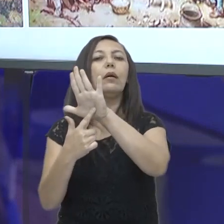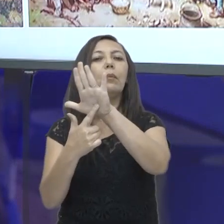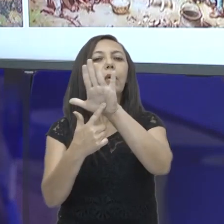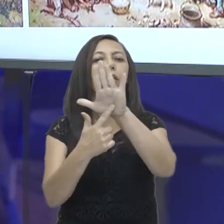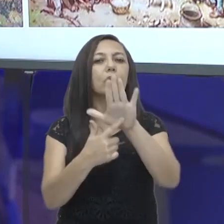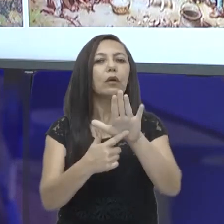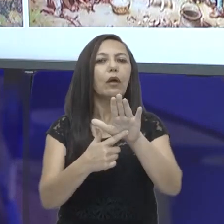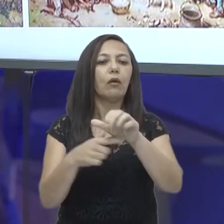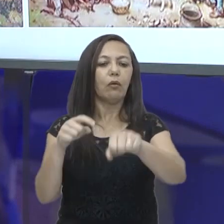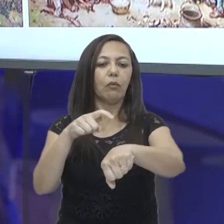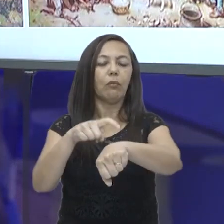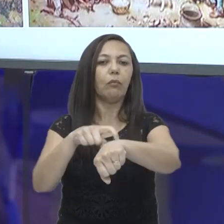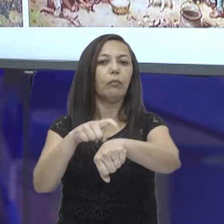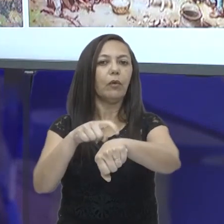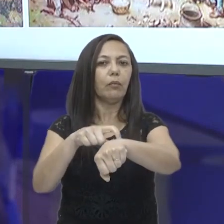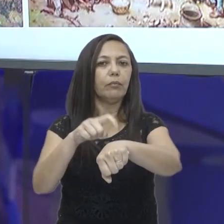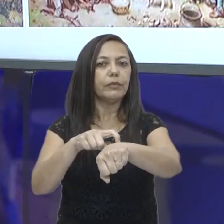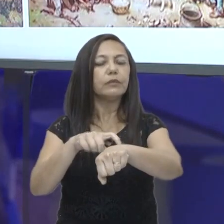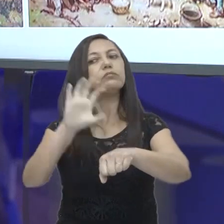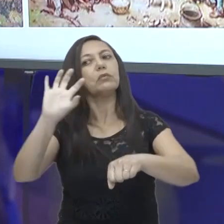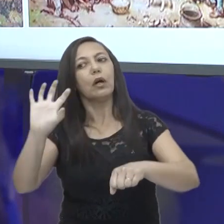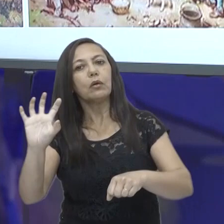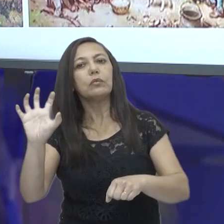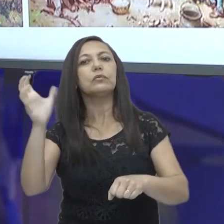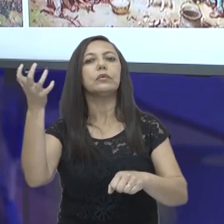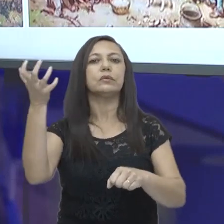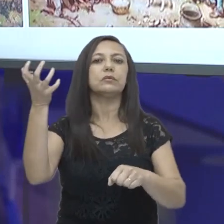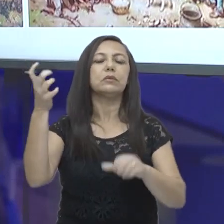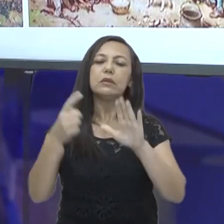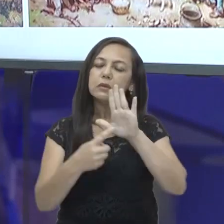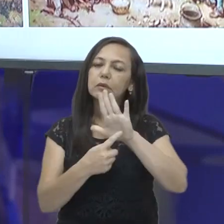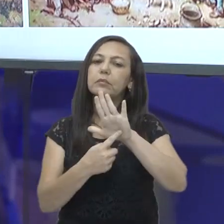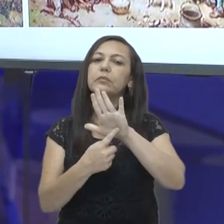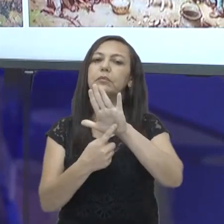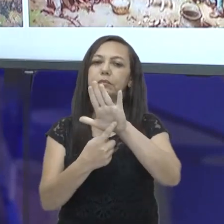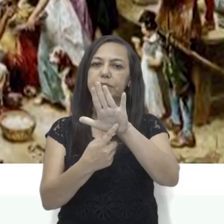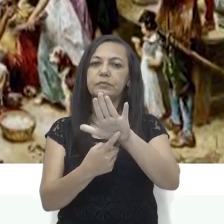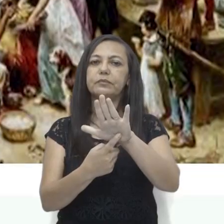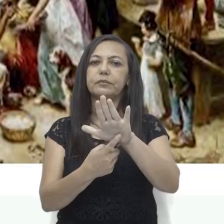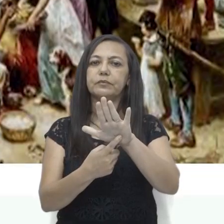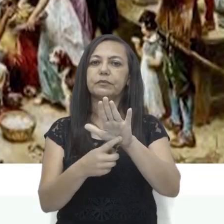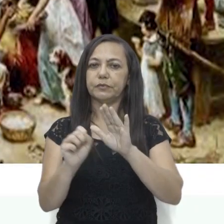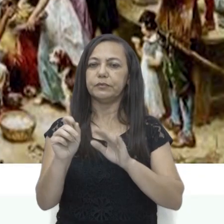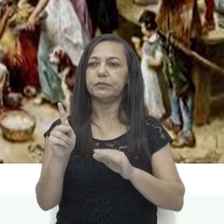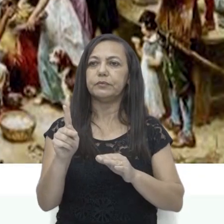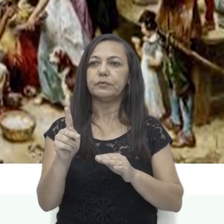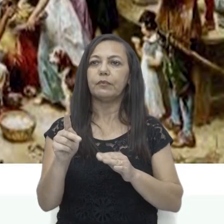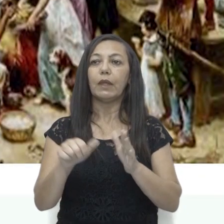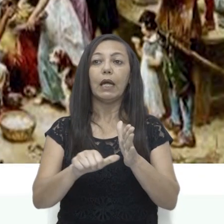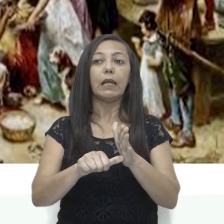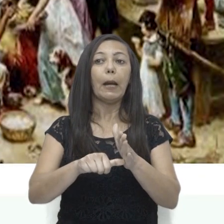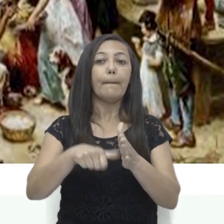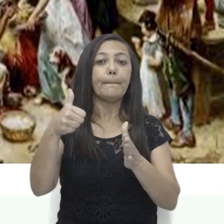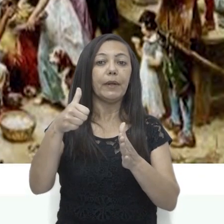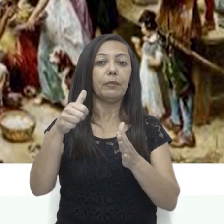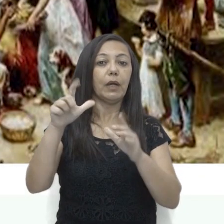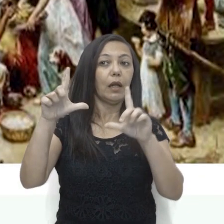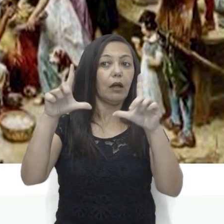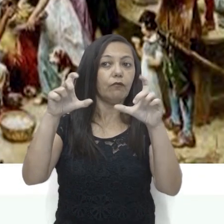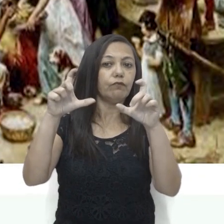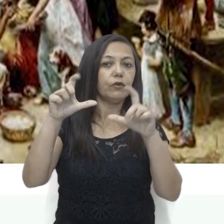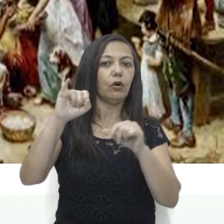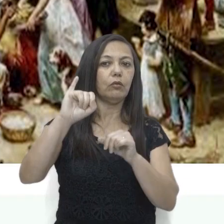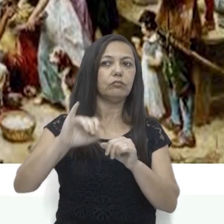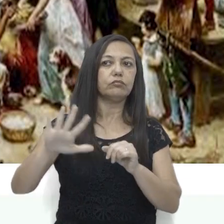um período, um fato histórico, um acontecimento, tá bom? Nessa primeira imagem aqui,